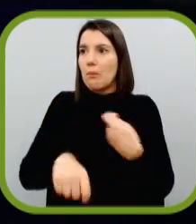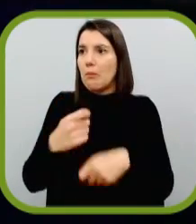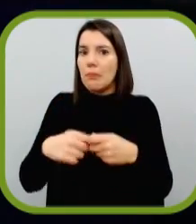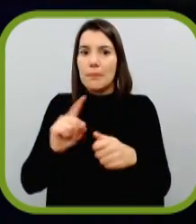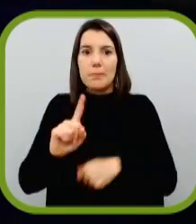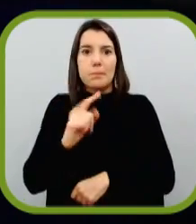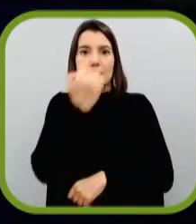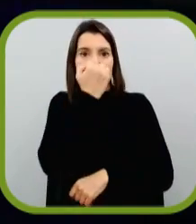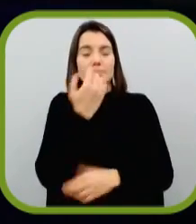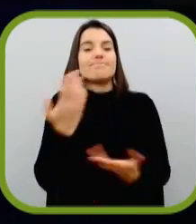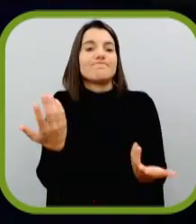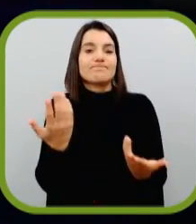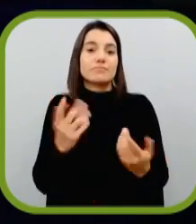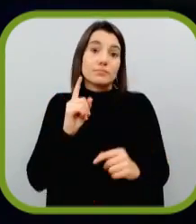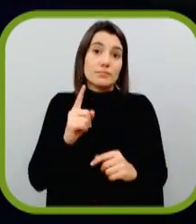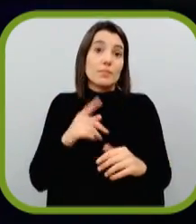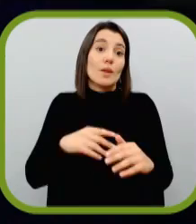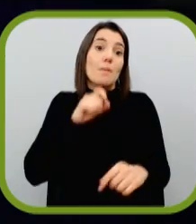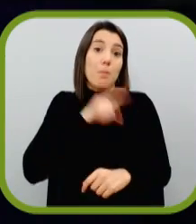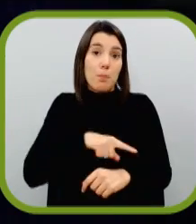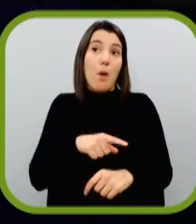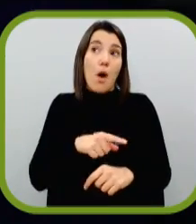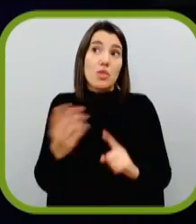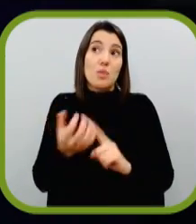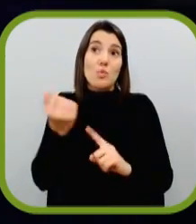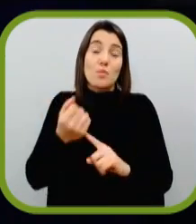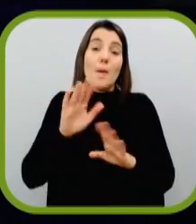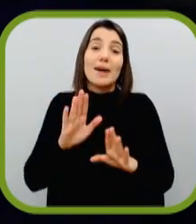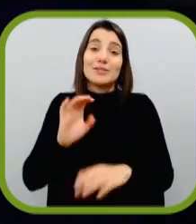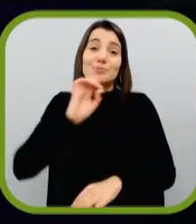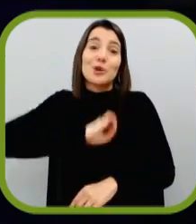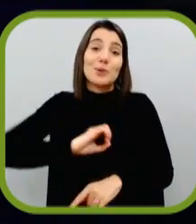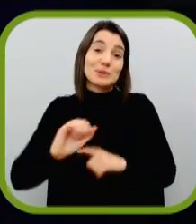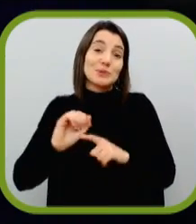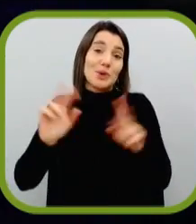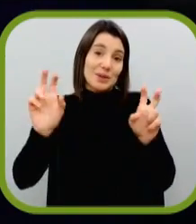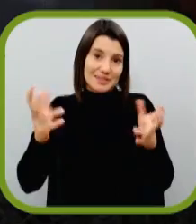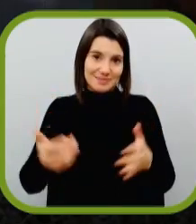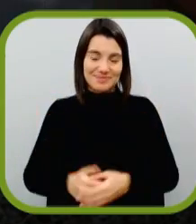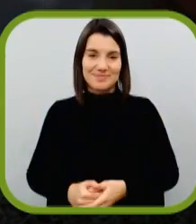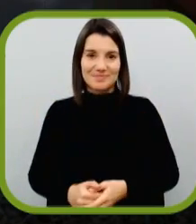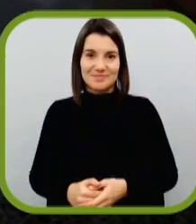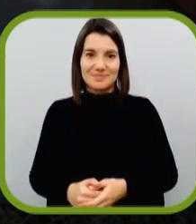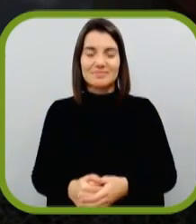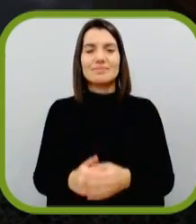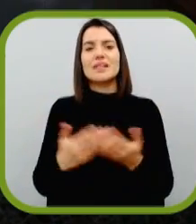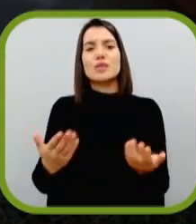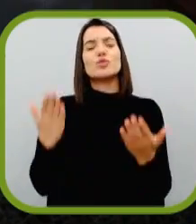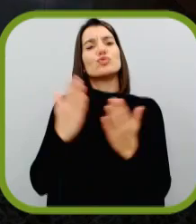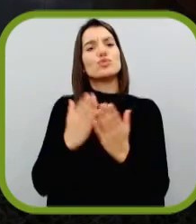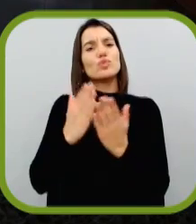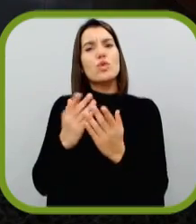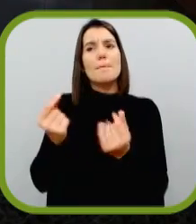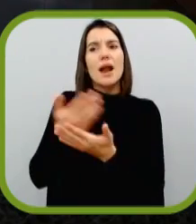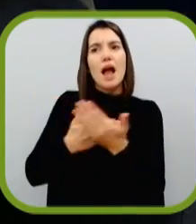o máximo que pode acontecer é terem sucesso, mas por apenas fruto do acaso, não é? E, sendo assim, podem os